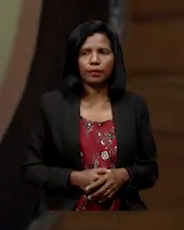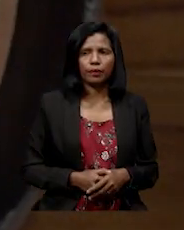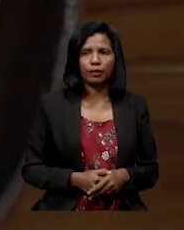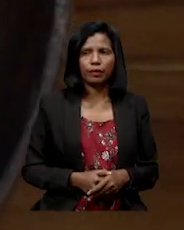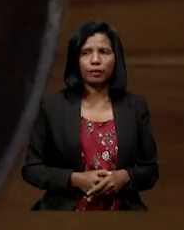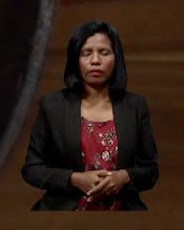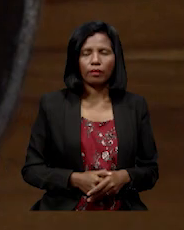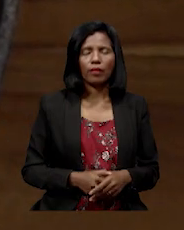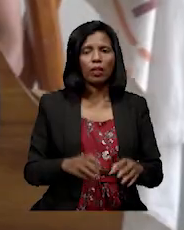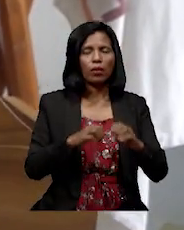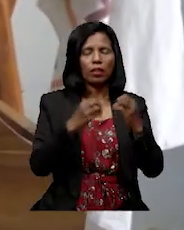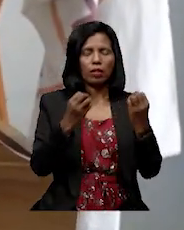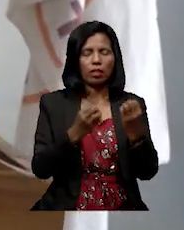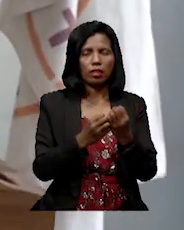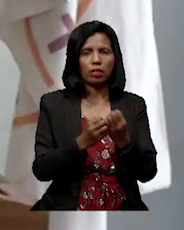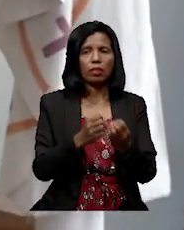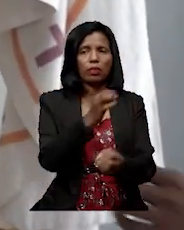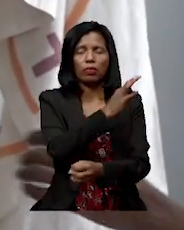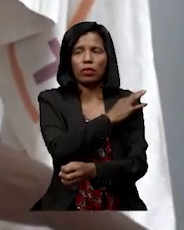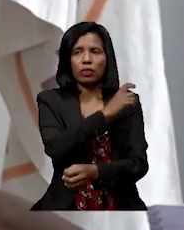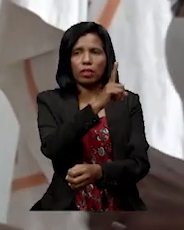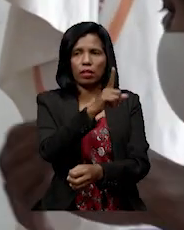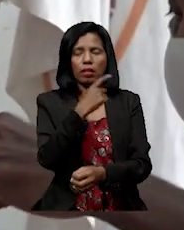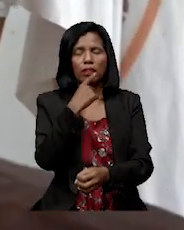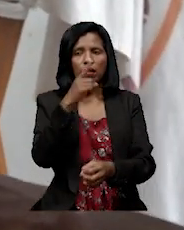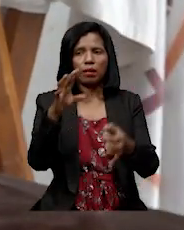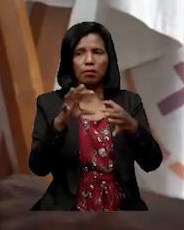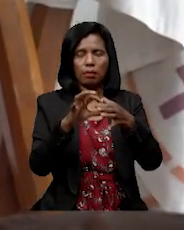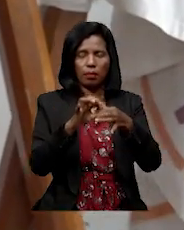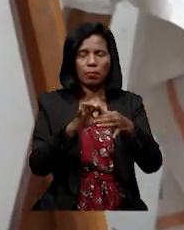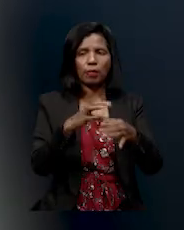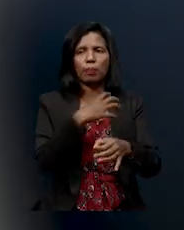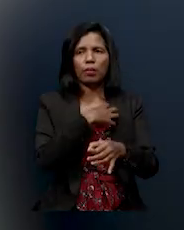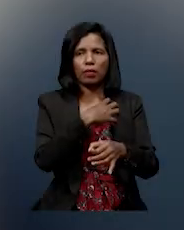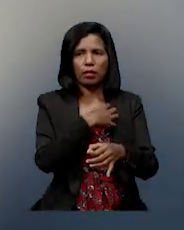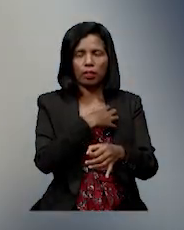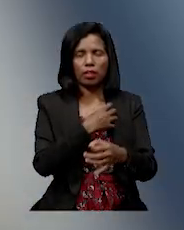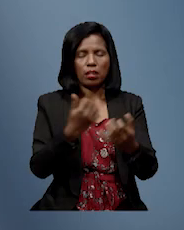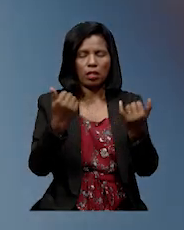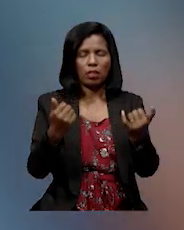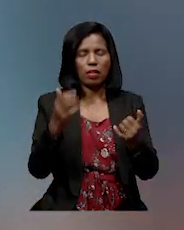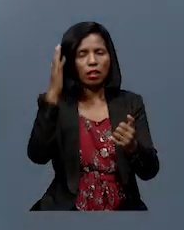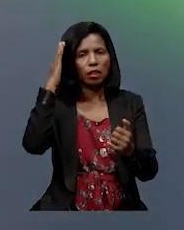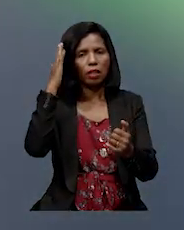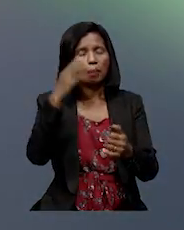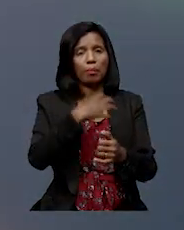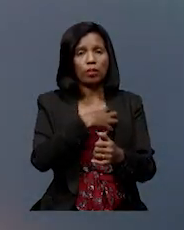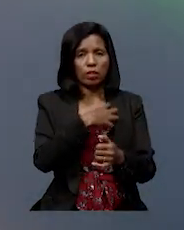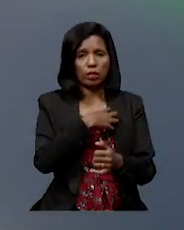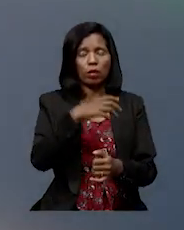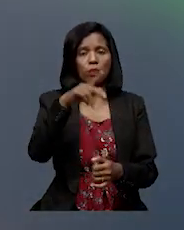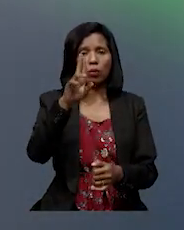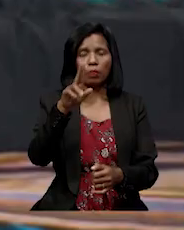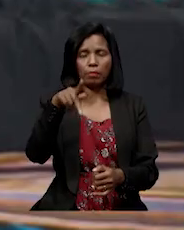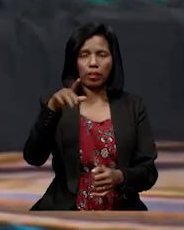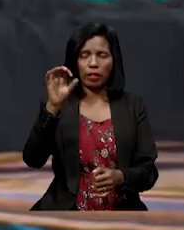Forum Organização Sociedade Civil atou lamentação para membro Unidade Polícia Marítima nebem mak desconfia comete caso agressão física a